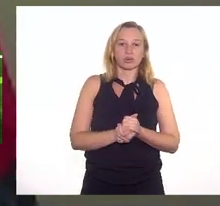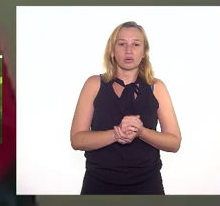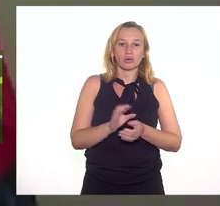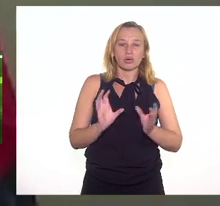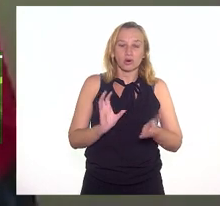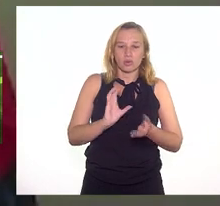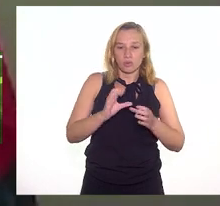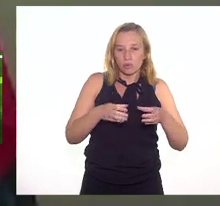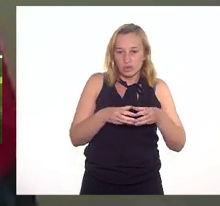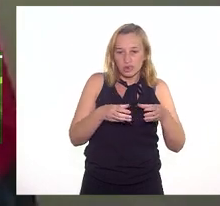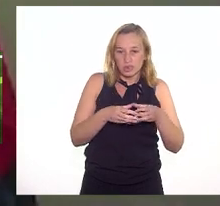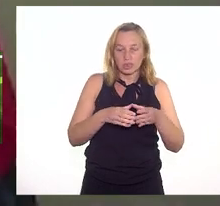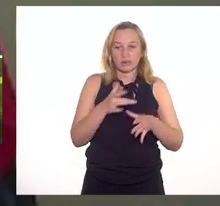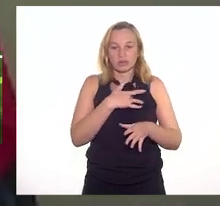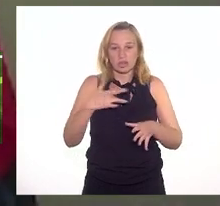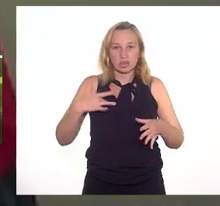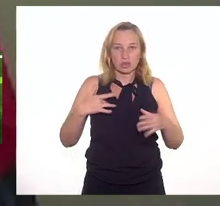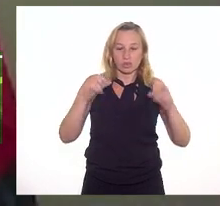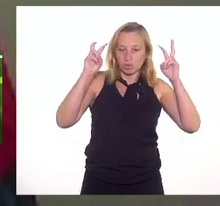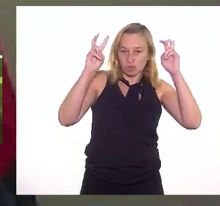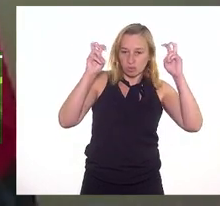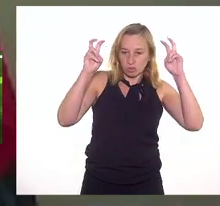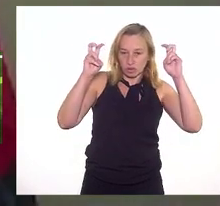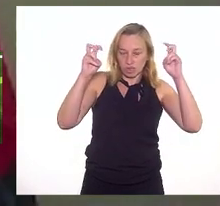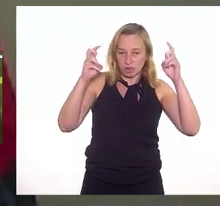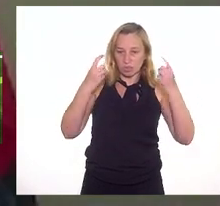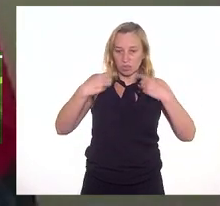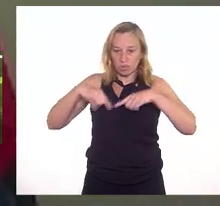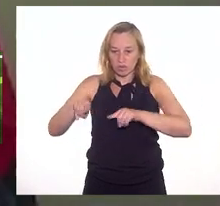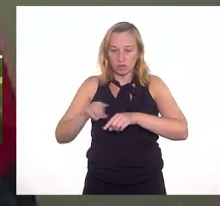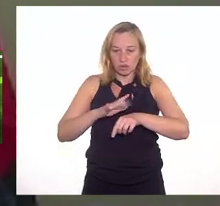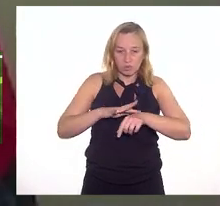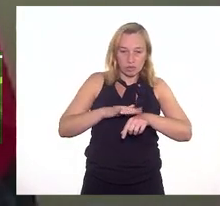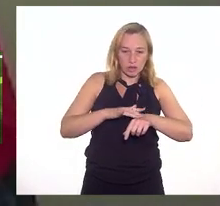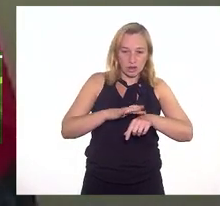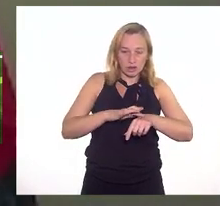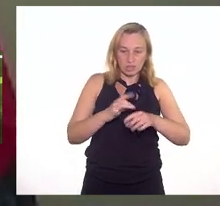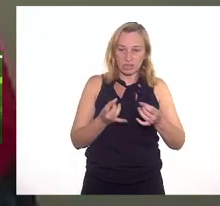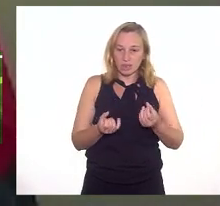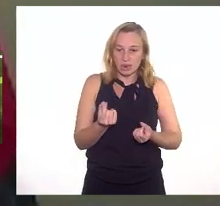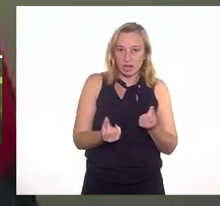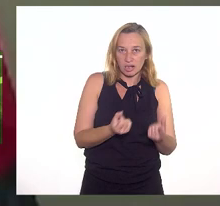Saúde com o tema Enfrentamento de Doenças Raras no Estado do Rio de Janeiro.